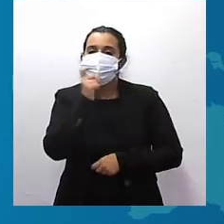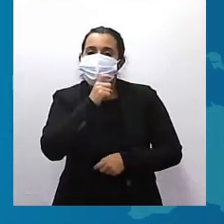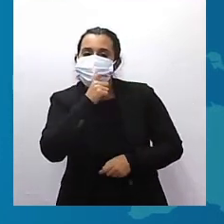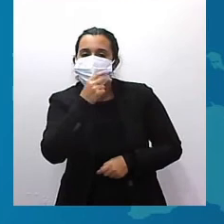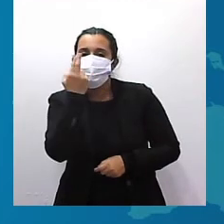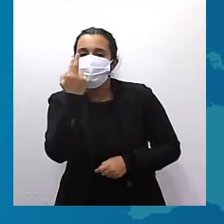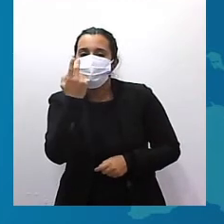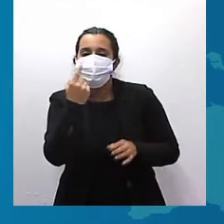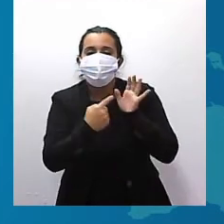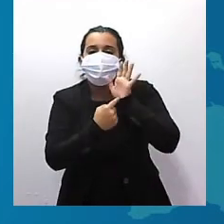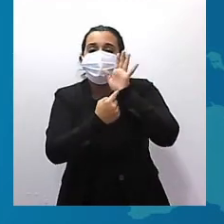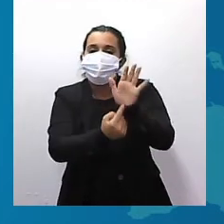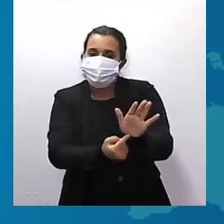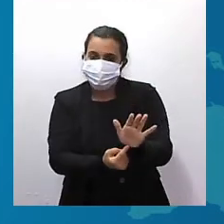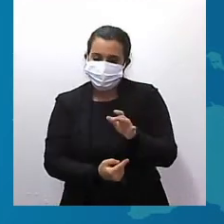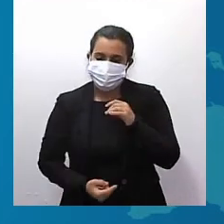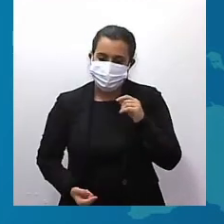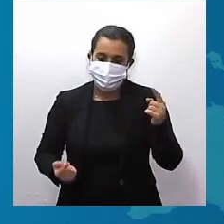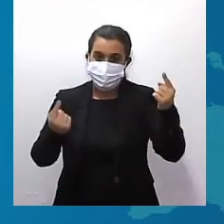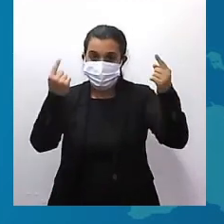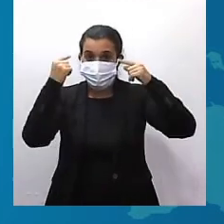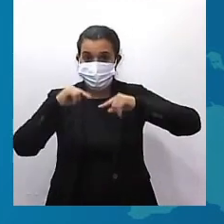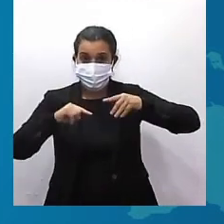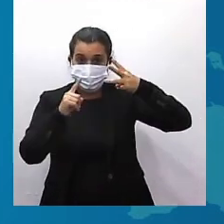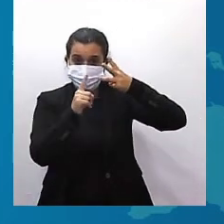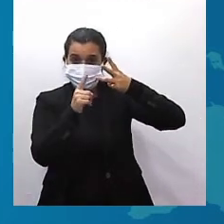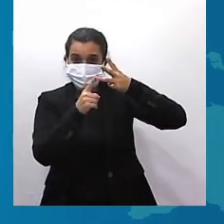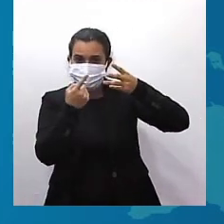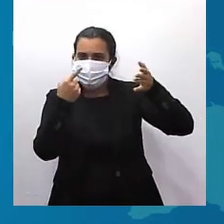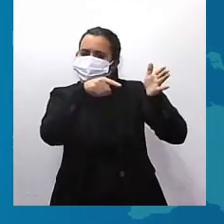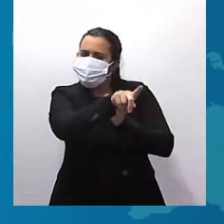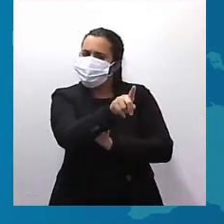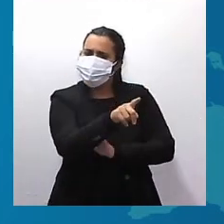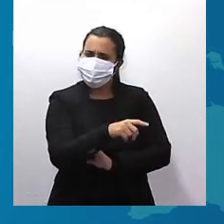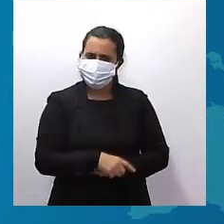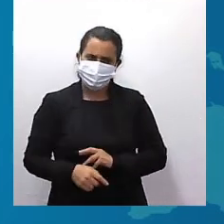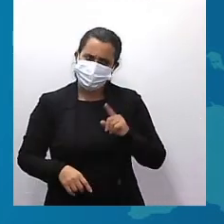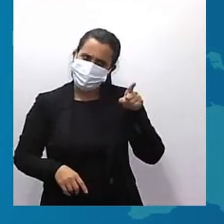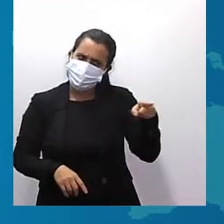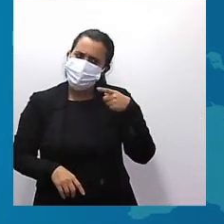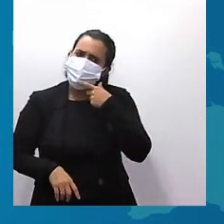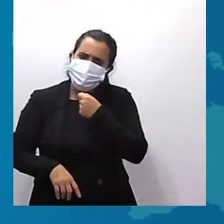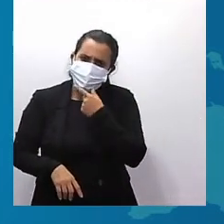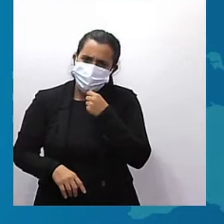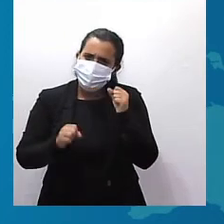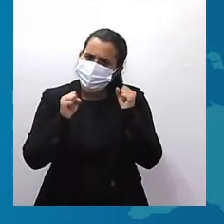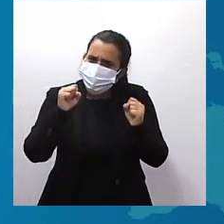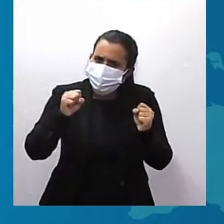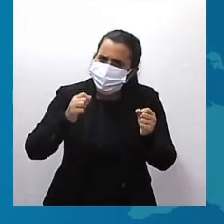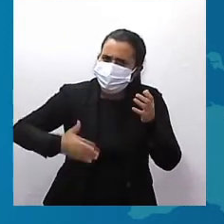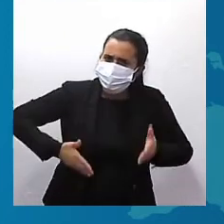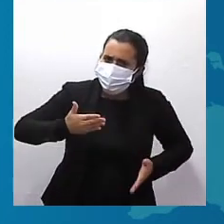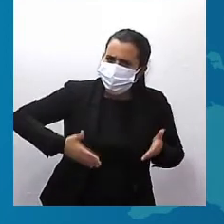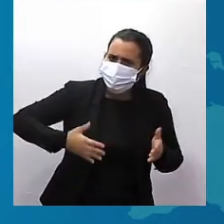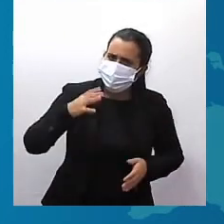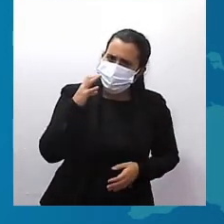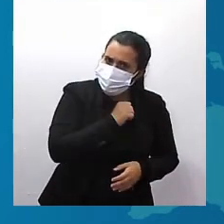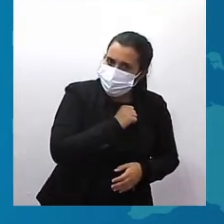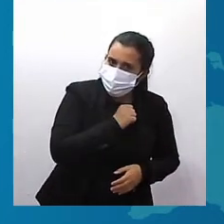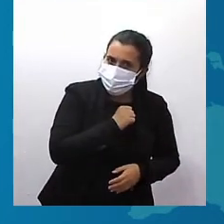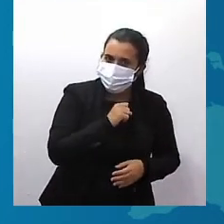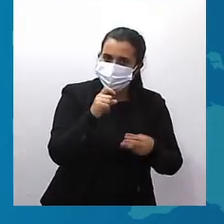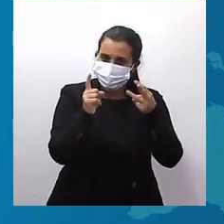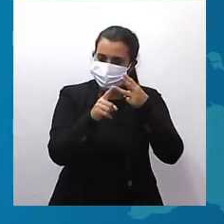não conheça e veja algum trailer, eu posso perguntar para alguém se ele pode correr muito rápido. Então ficaria como último modelo. Can